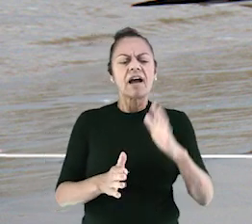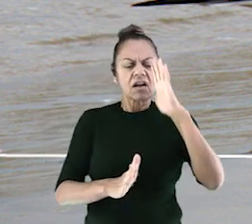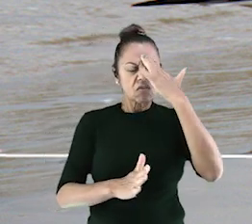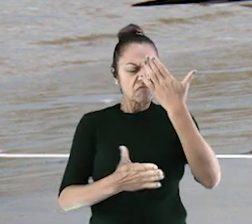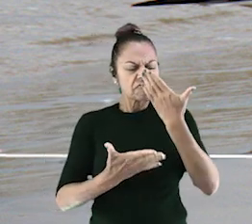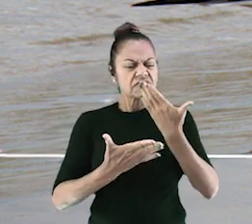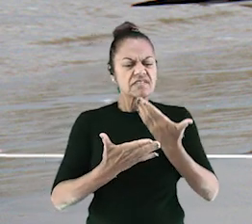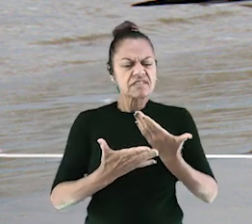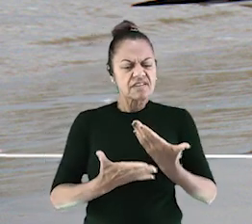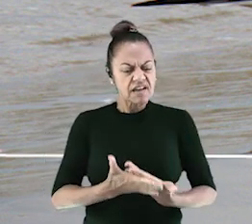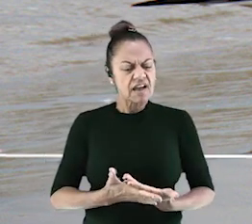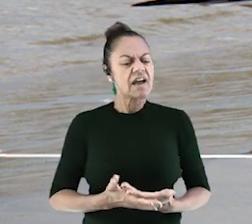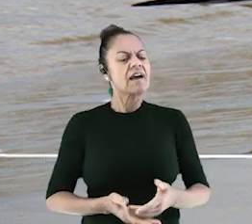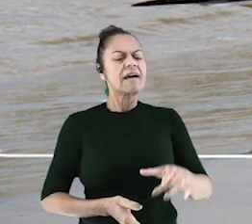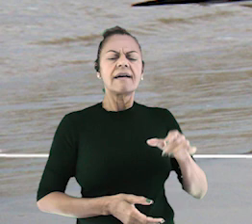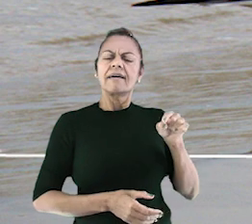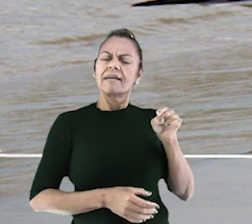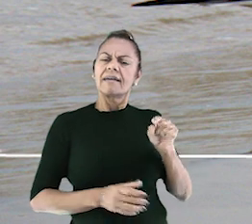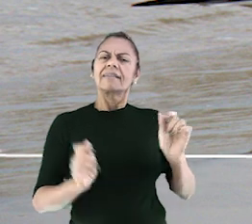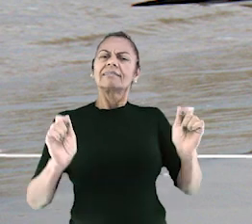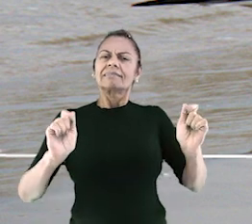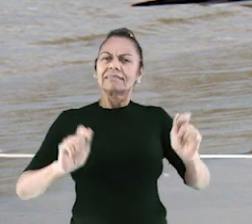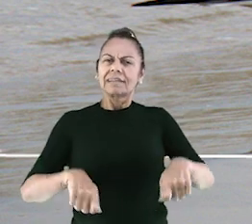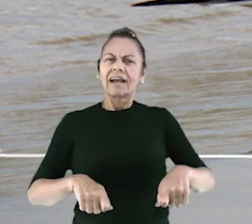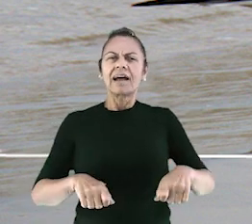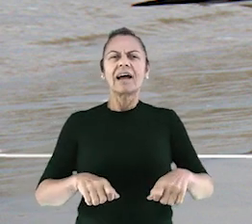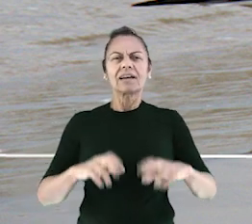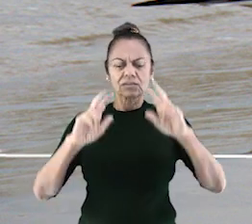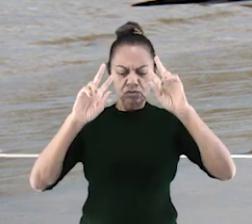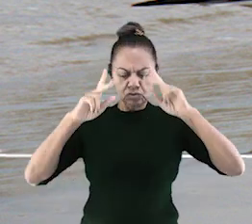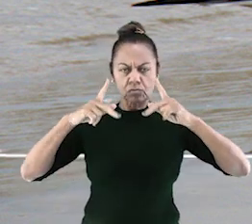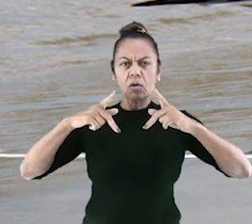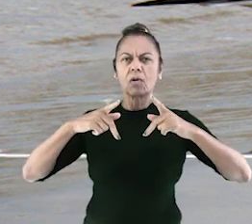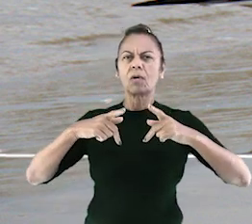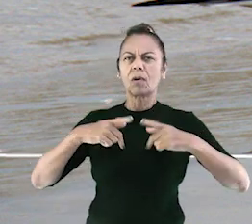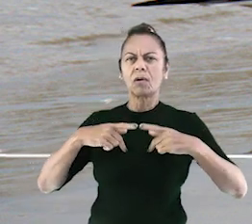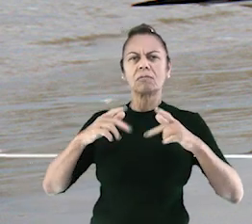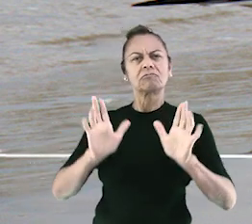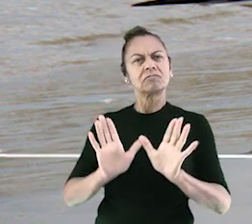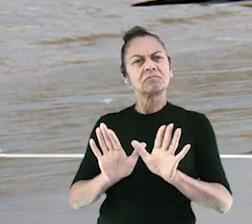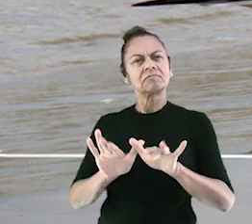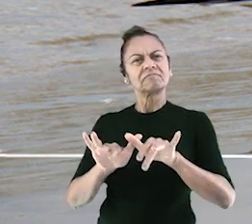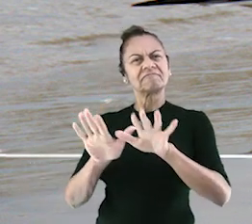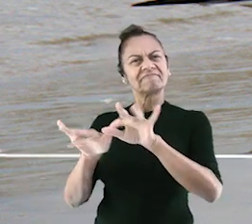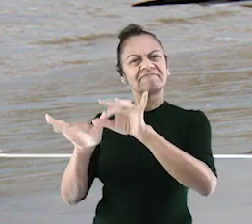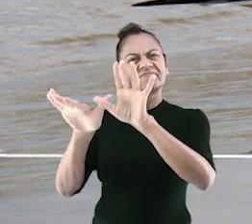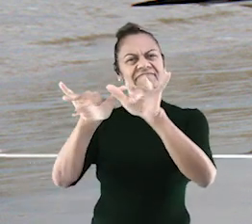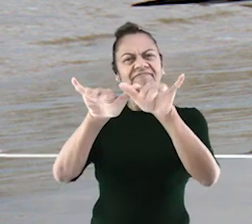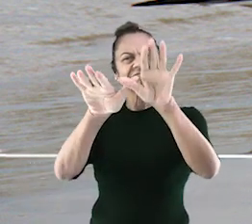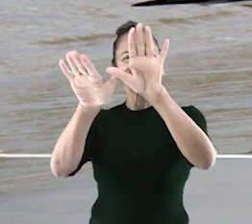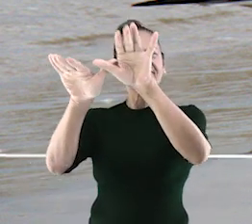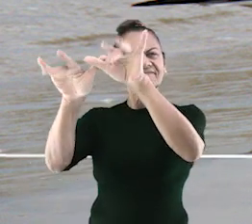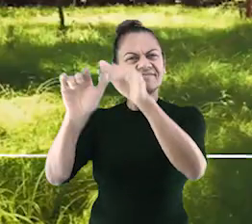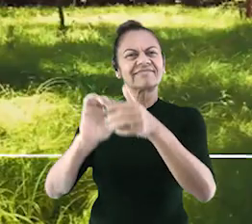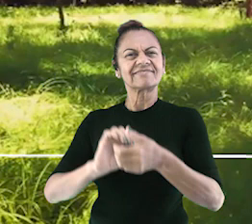principalmente lhe ensinou a confiar que ele é capaz de realizar seus próprios